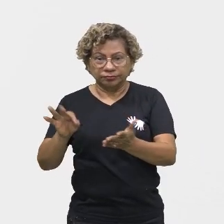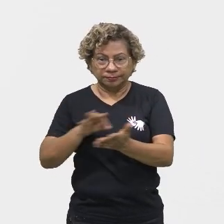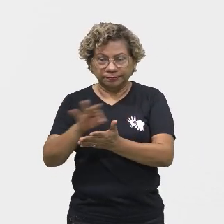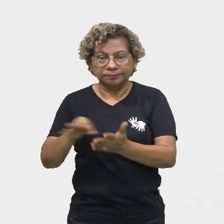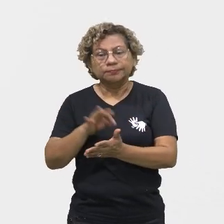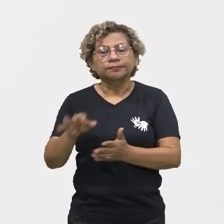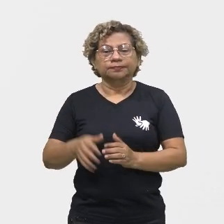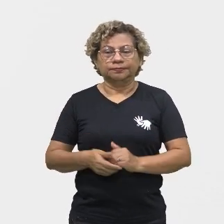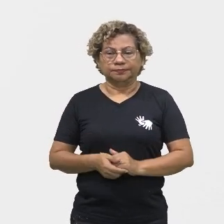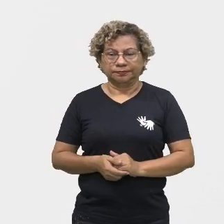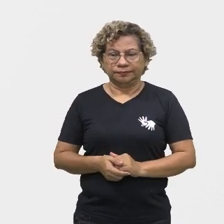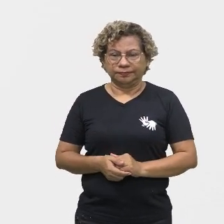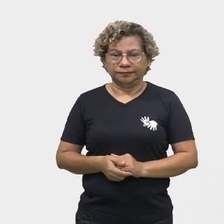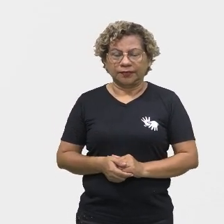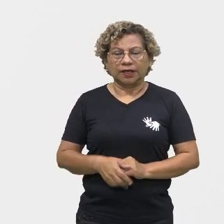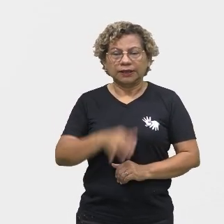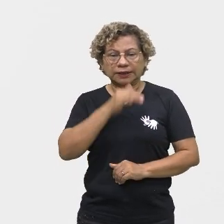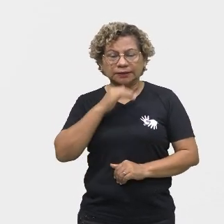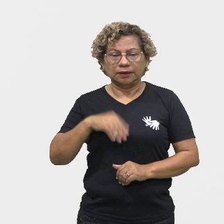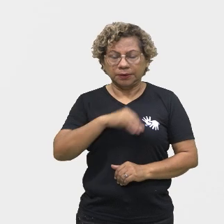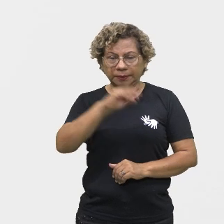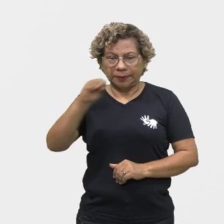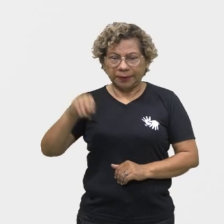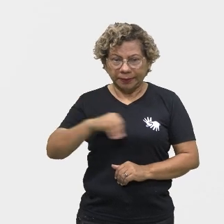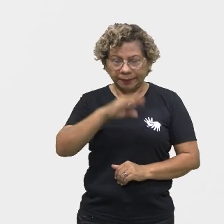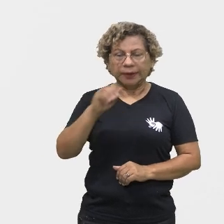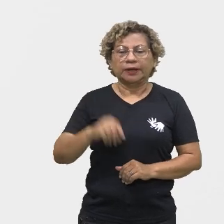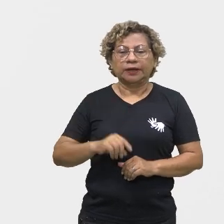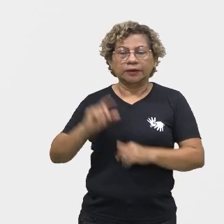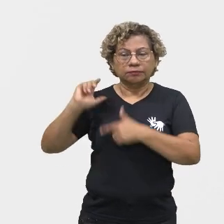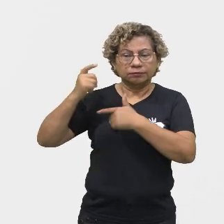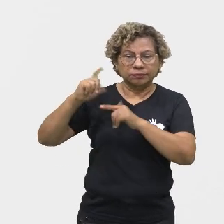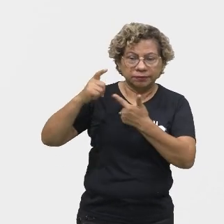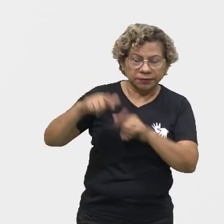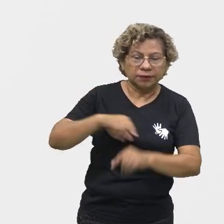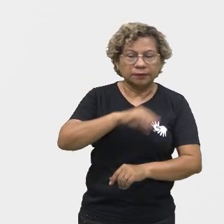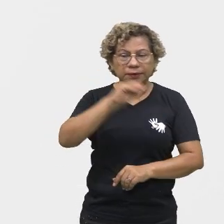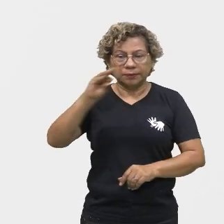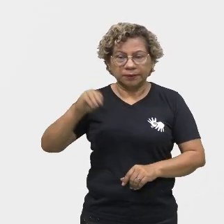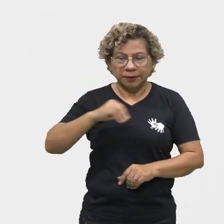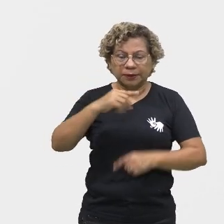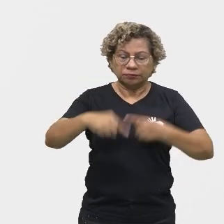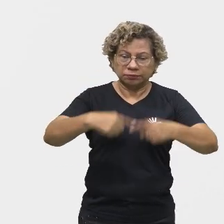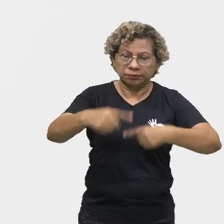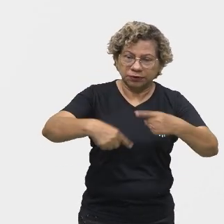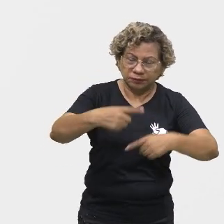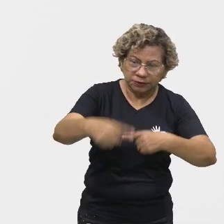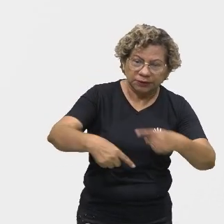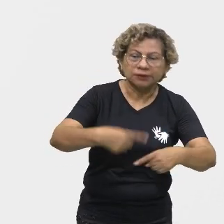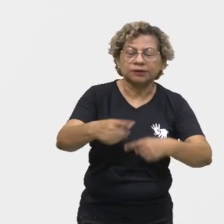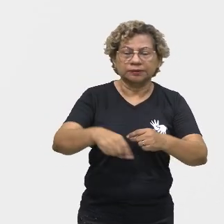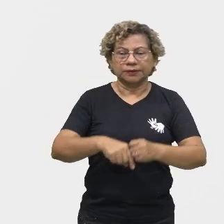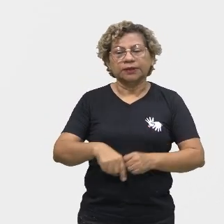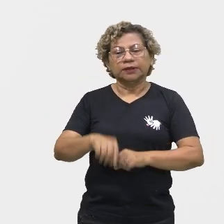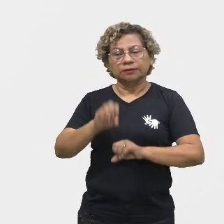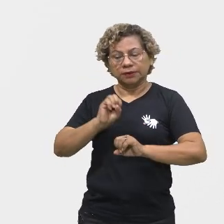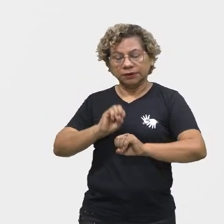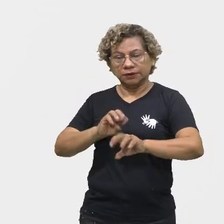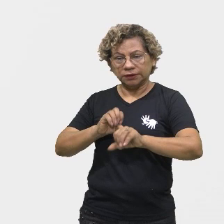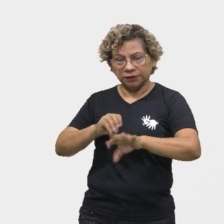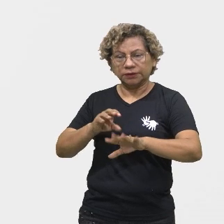seja manipulada. Como exemplo do uso da tradição oral para repassar ensinamentos religiosos, temos